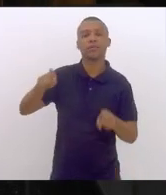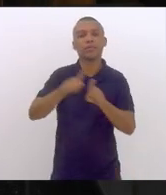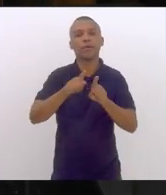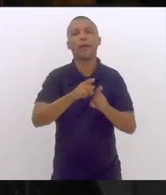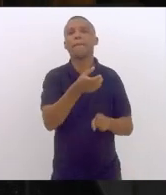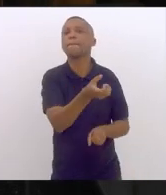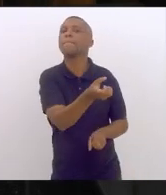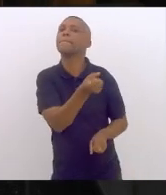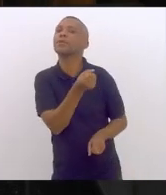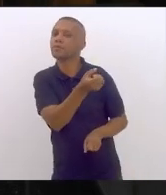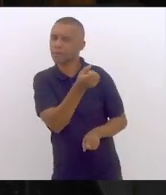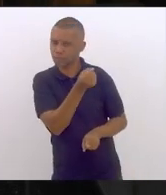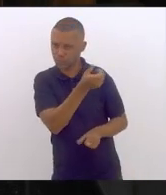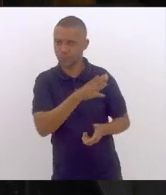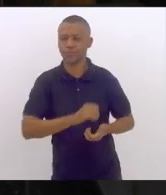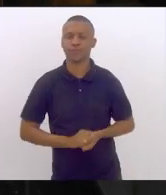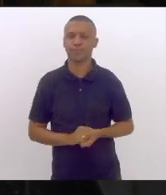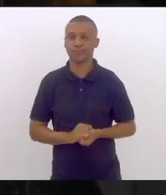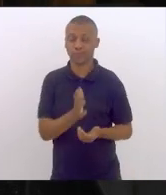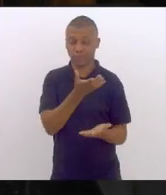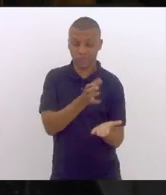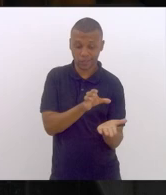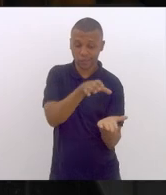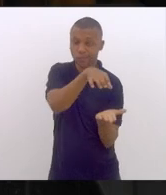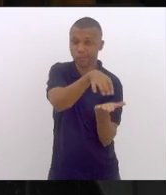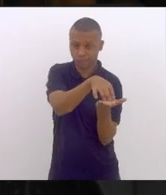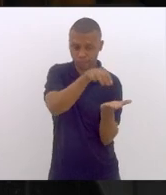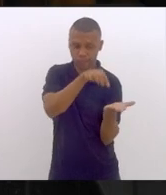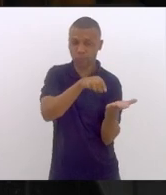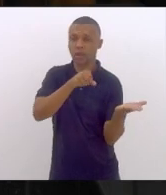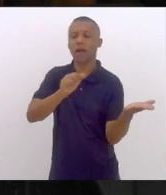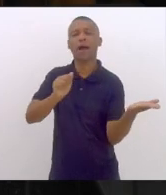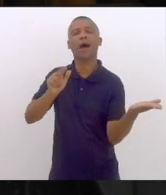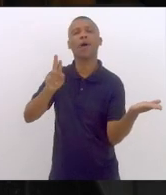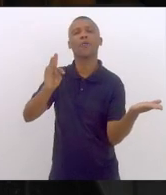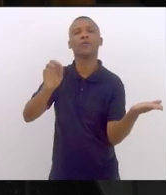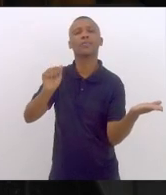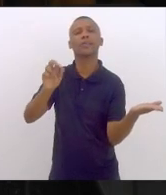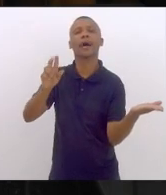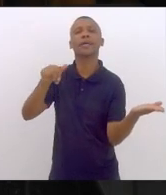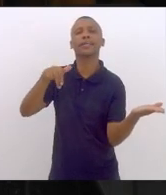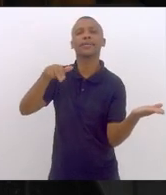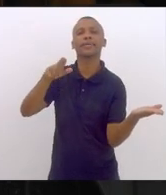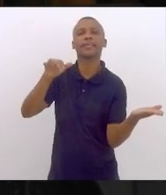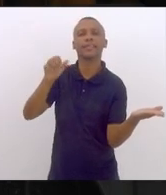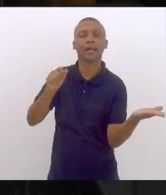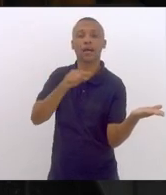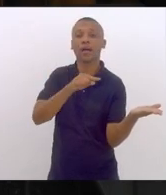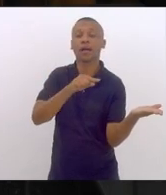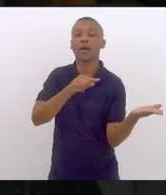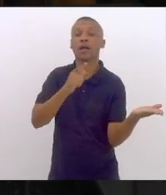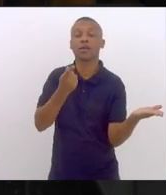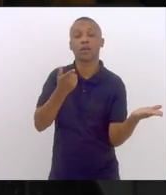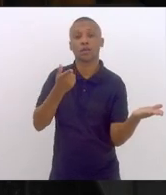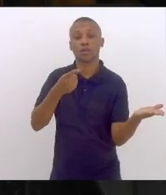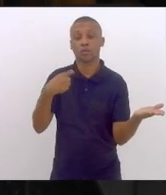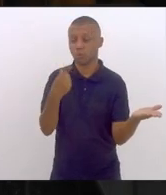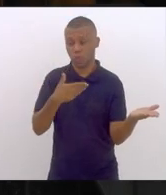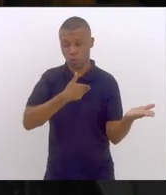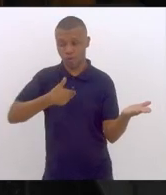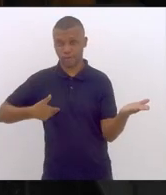pensionistas autarquia precisa ser tratada pelo poder executivo